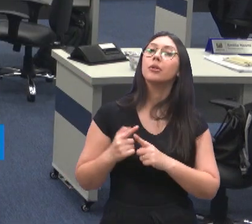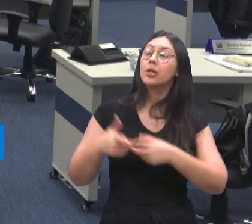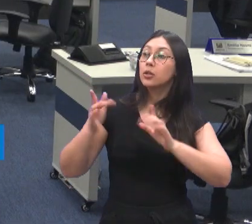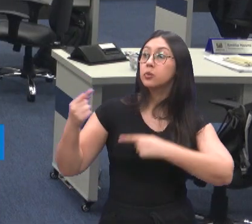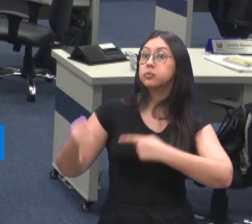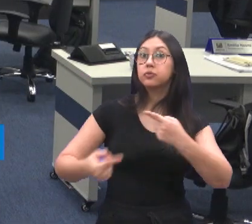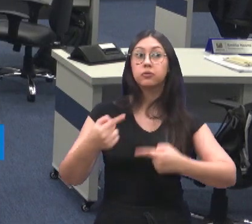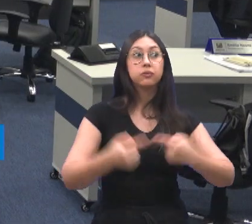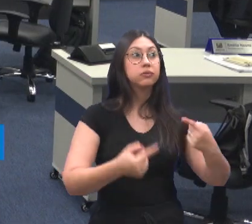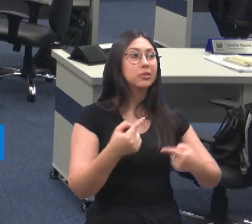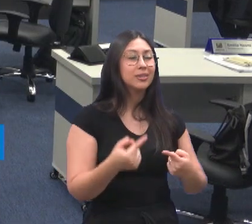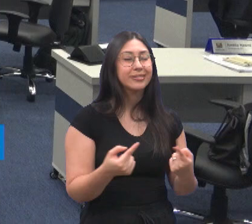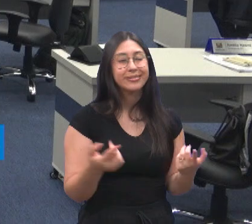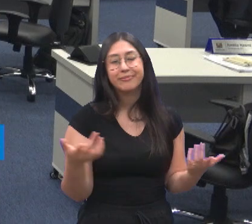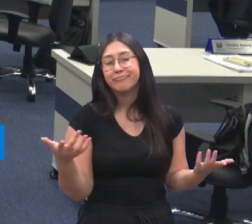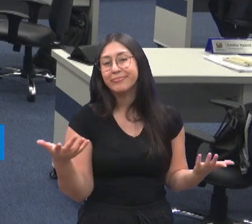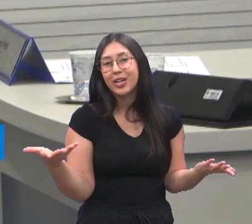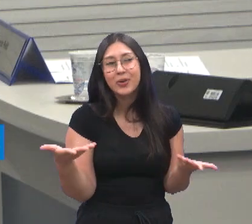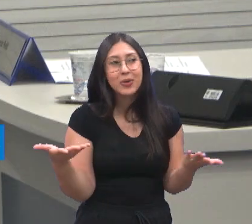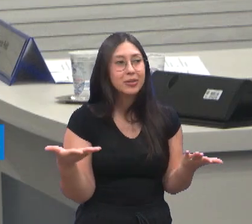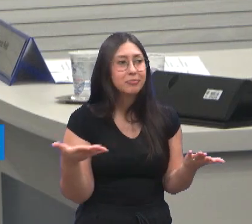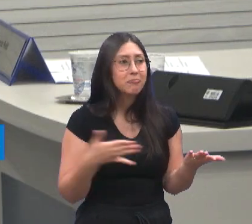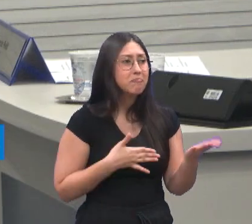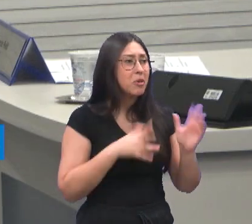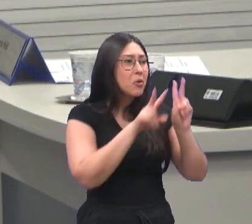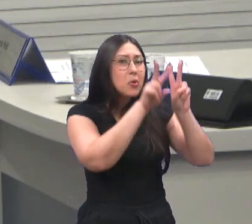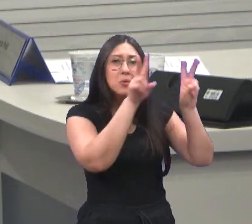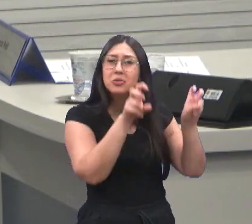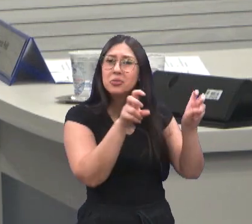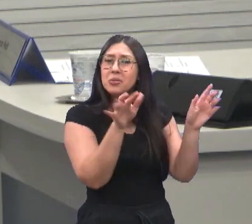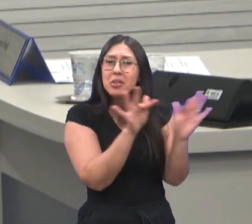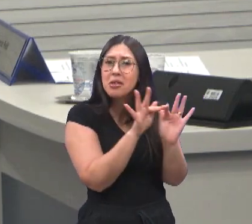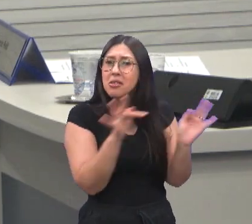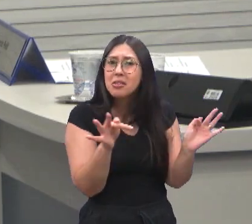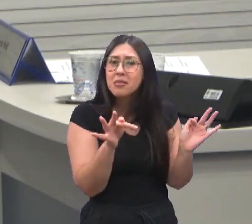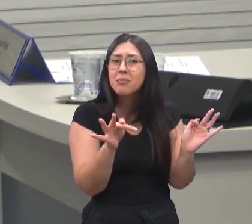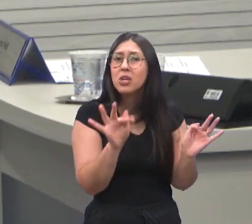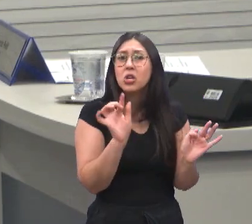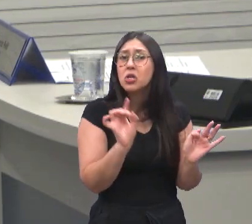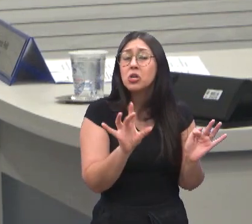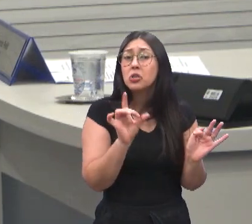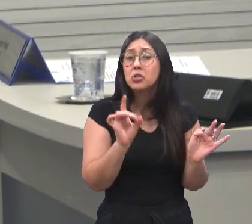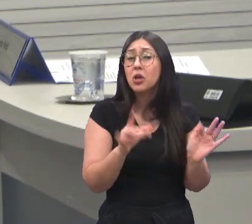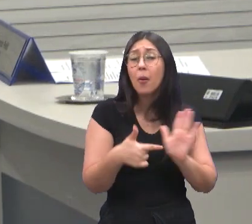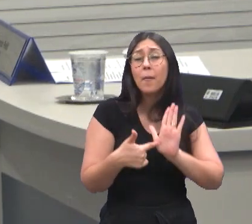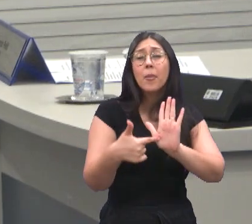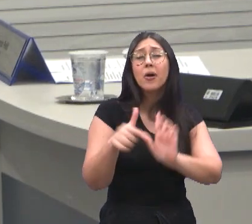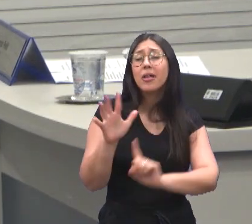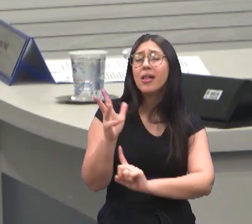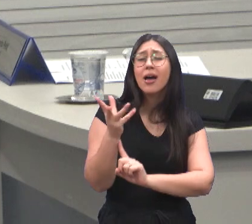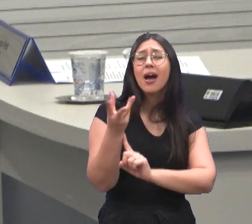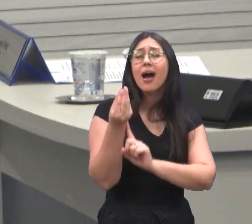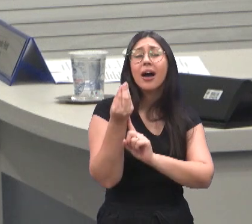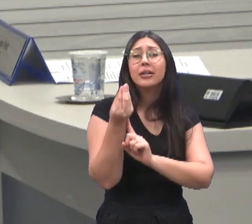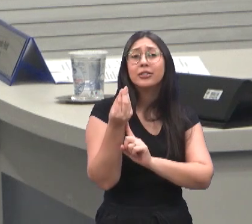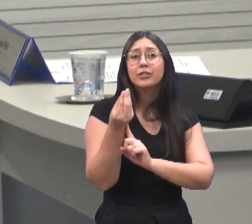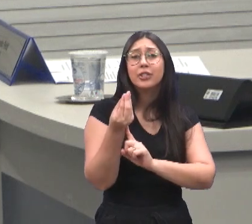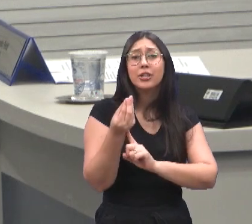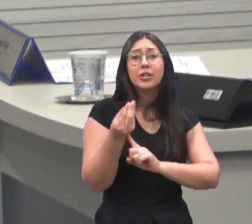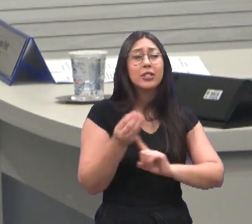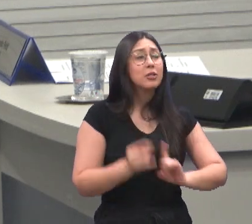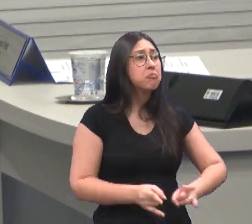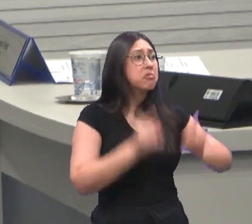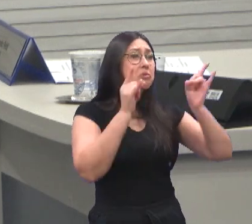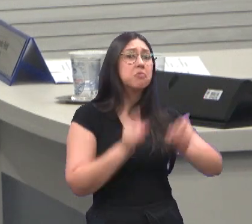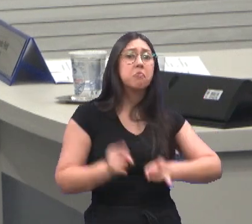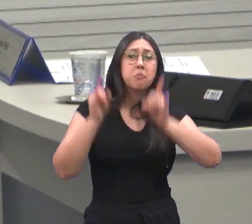parece até covardia, né? Porque o meu tema aqui dispõe sobre a inclusão de obras de arte nas edificações de uso público ou coletivo